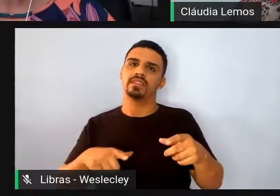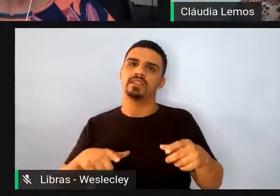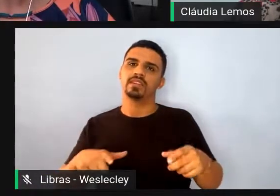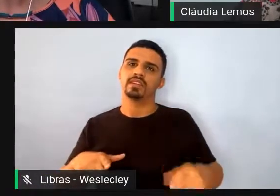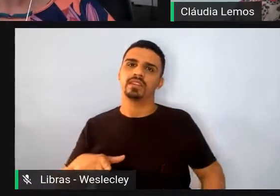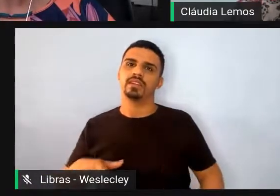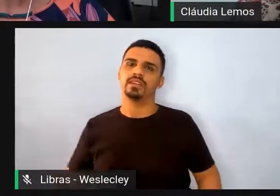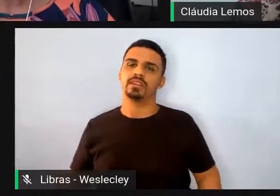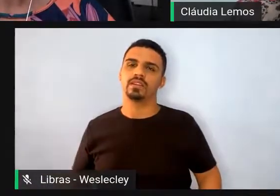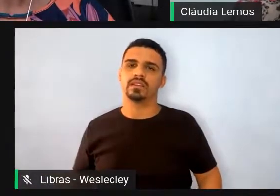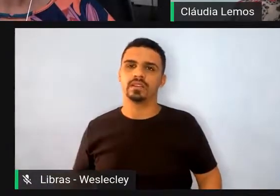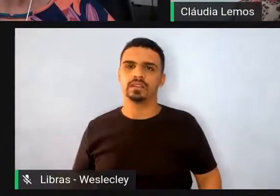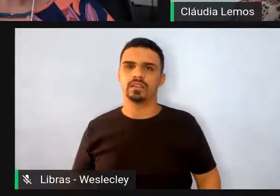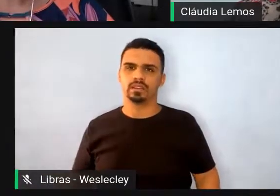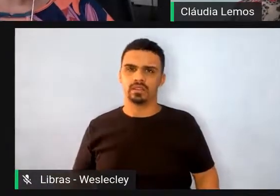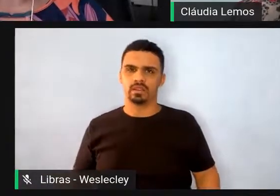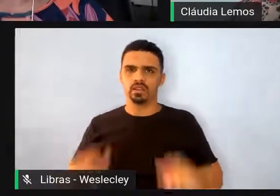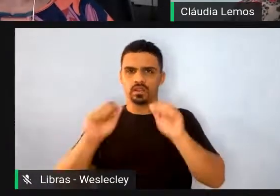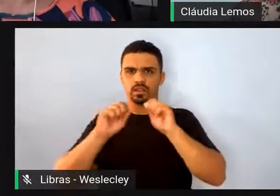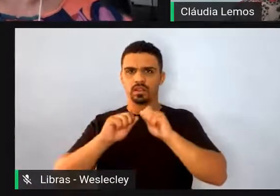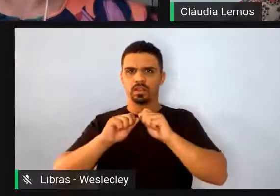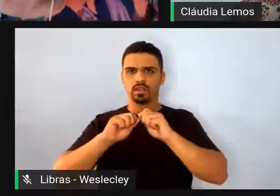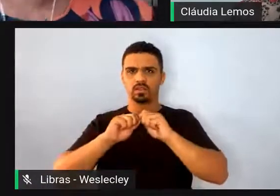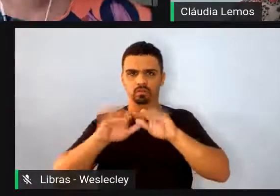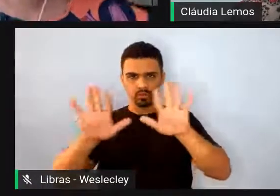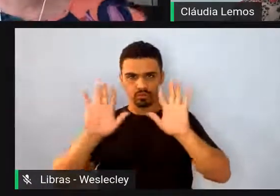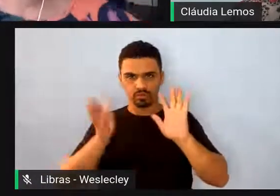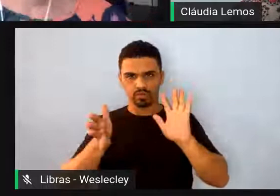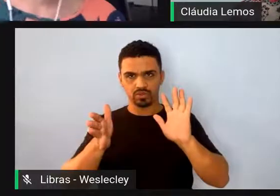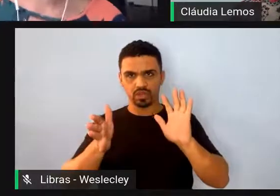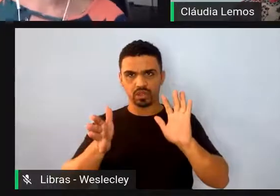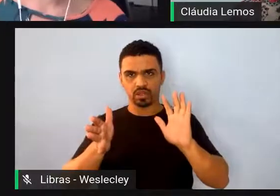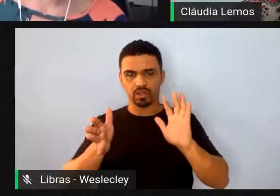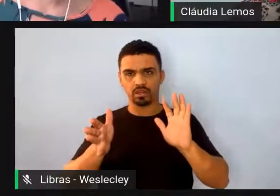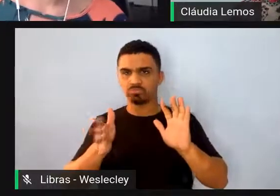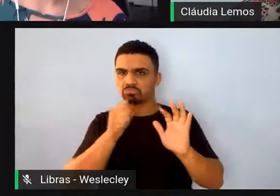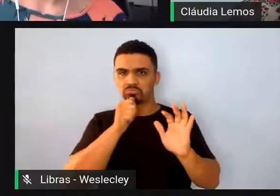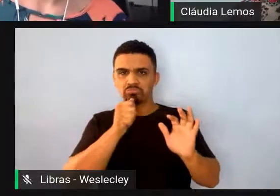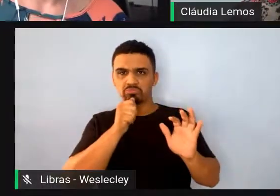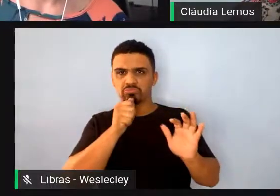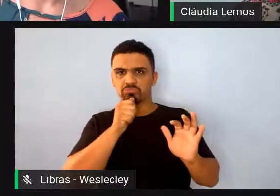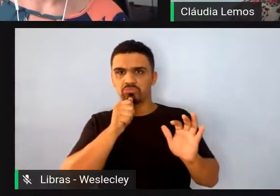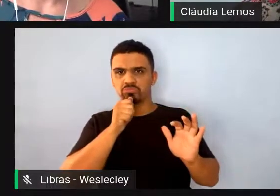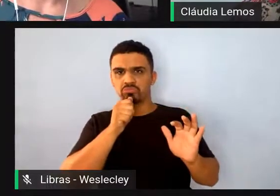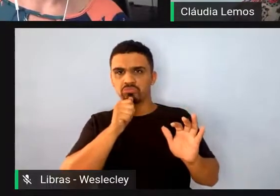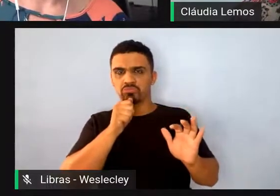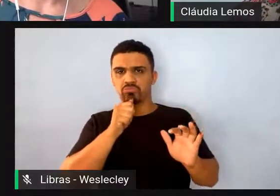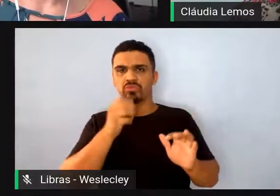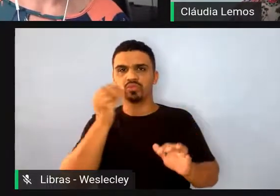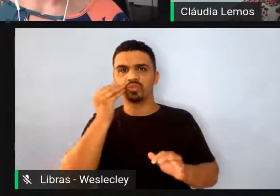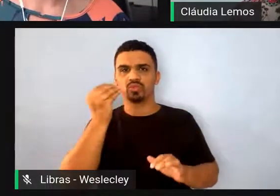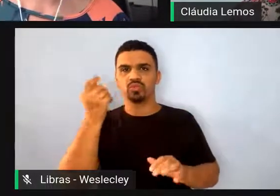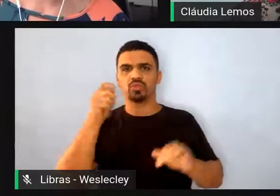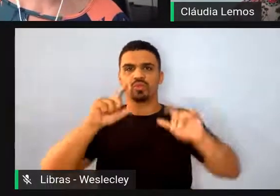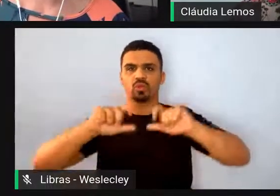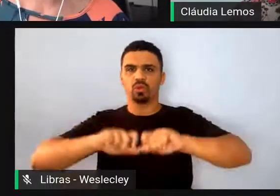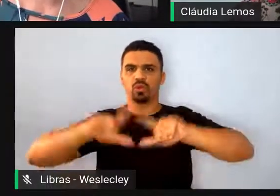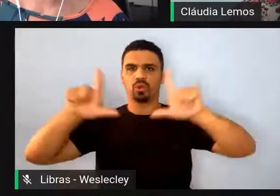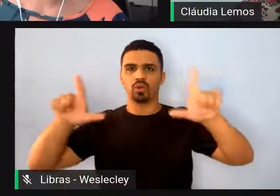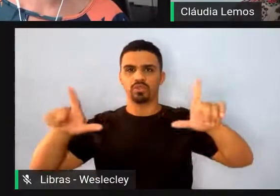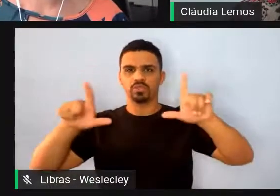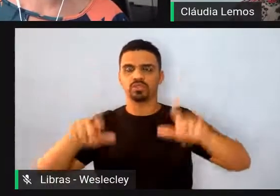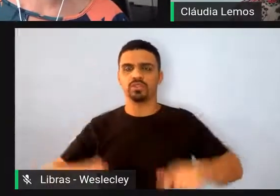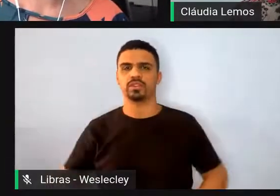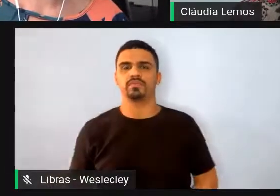Hã? Você já compartilhou? Compartilhei. Tá com vocês? Não, ainda não. Tenta compartilhar de novo a tela. Ah,